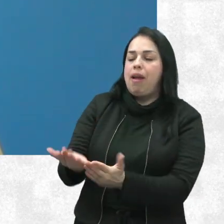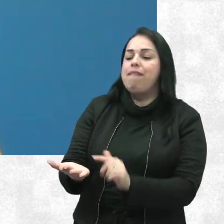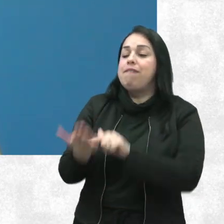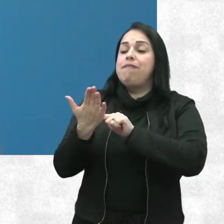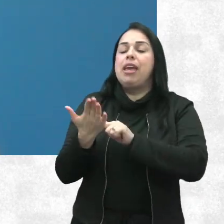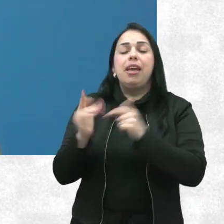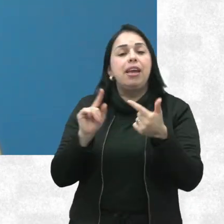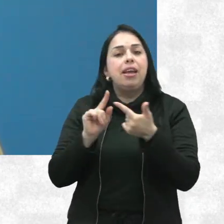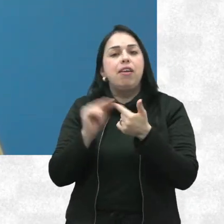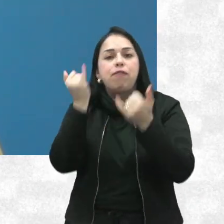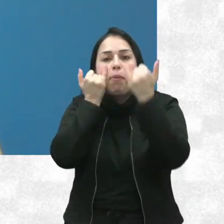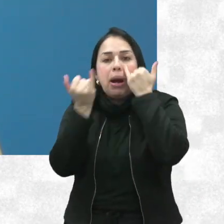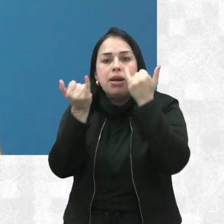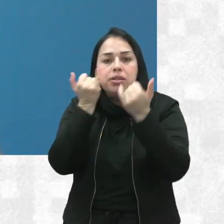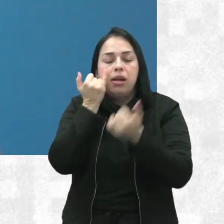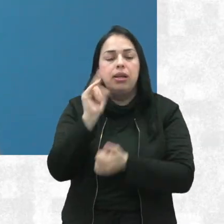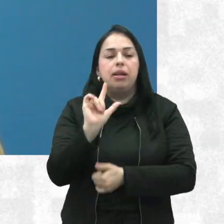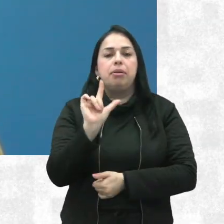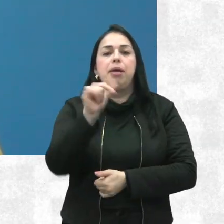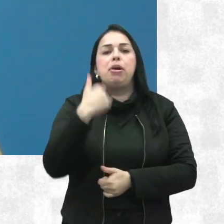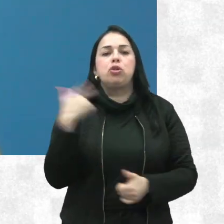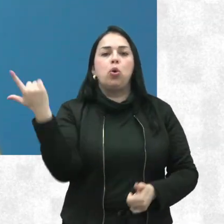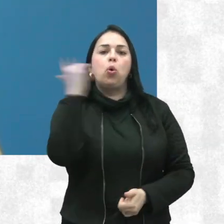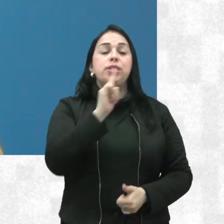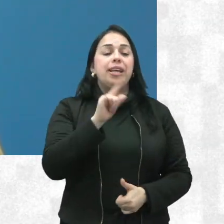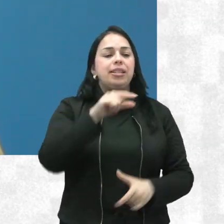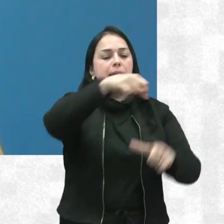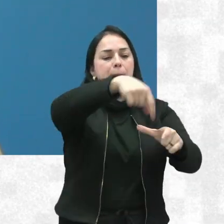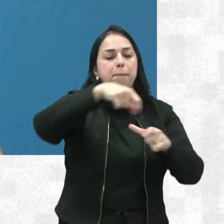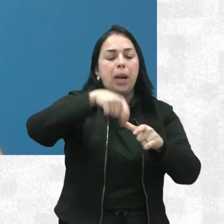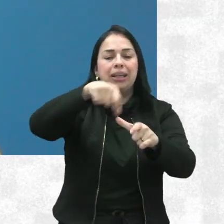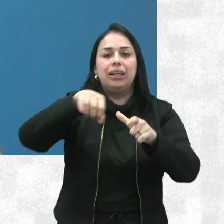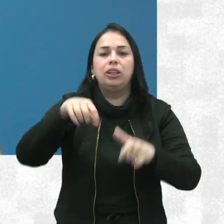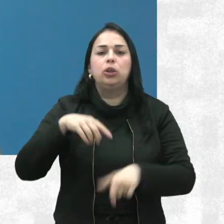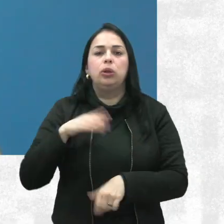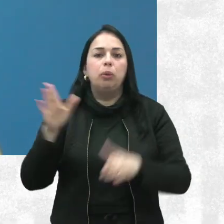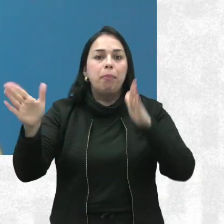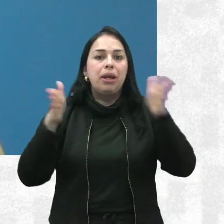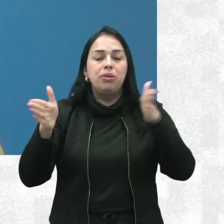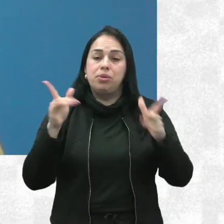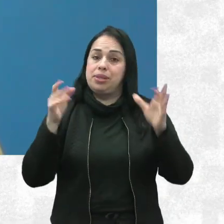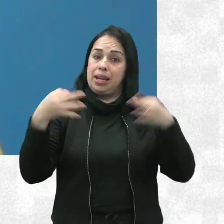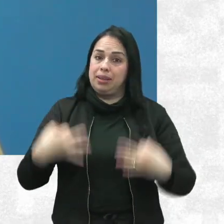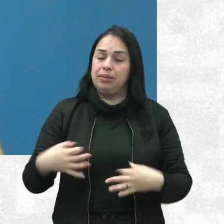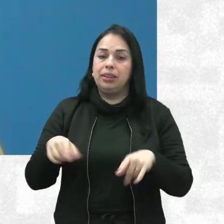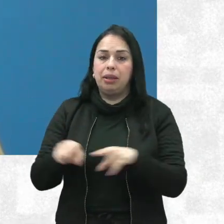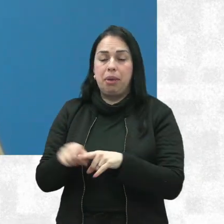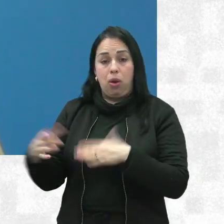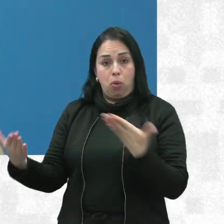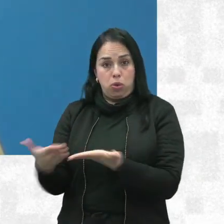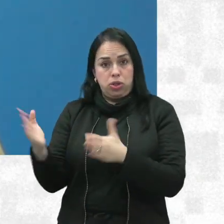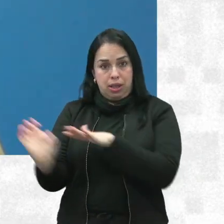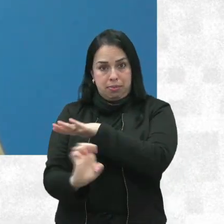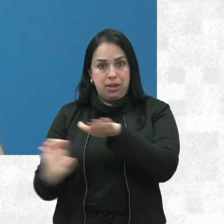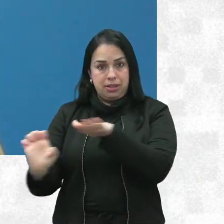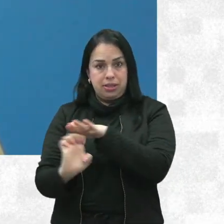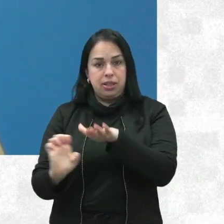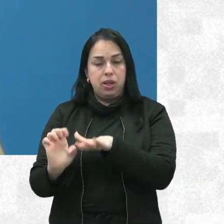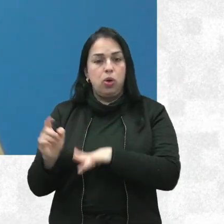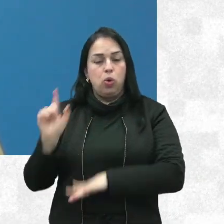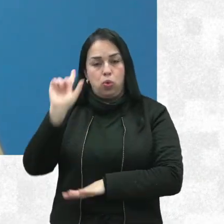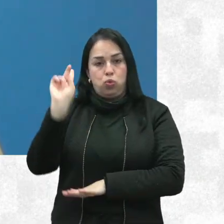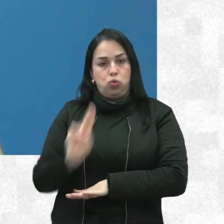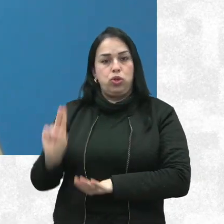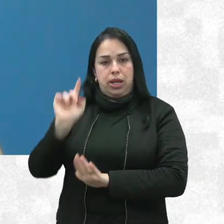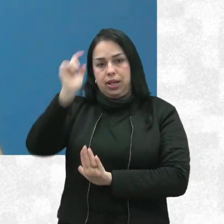tenham acesso a dados para tomadas de decisão. A gente tem hoje empresas que utilizam